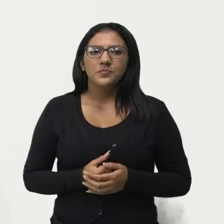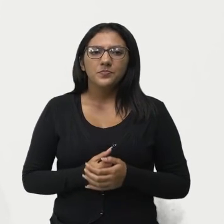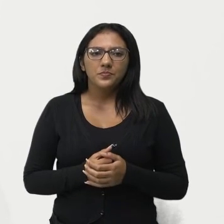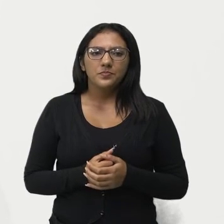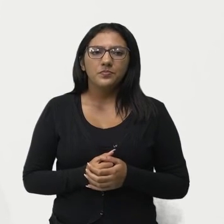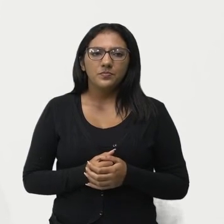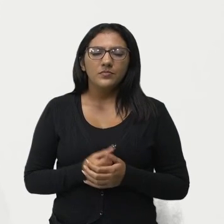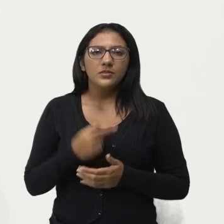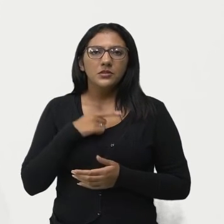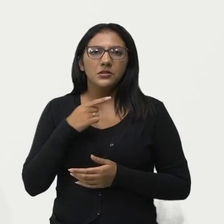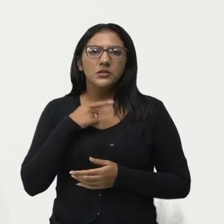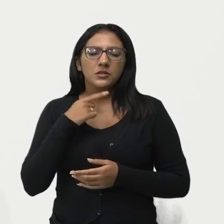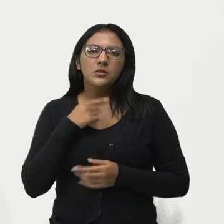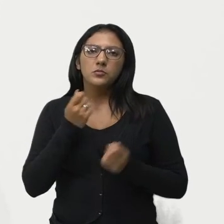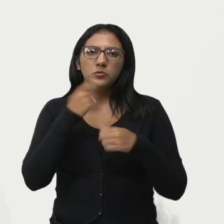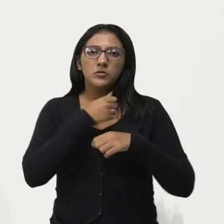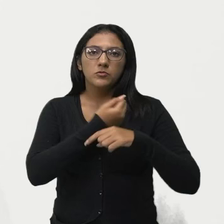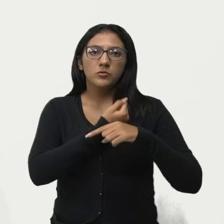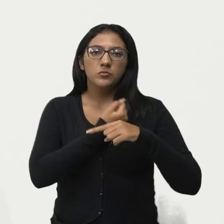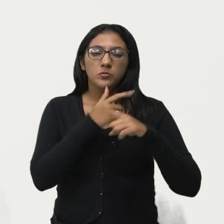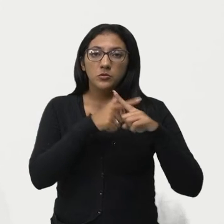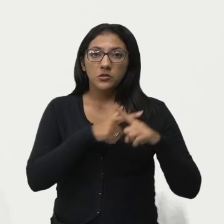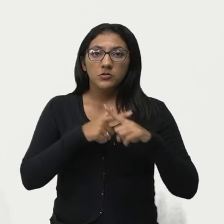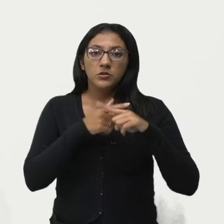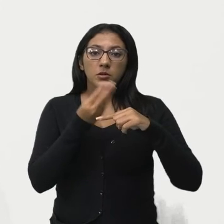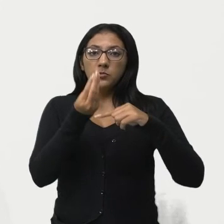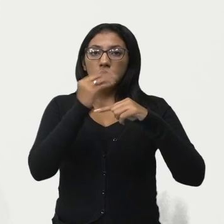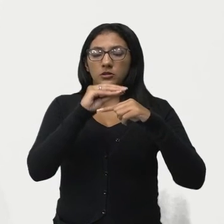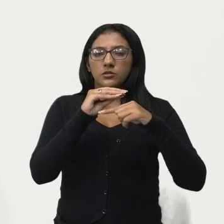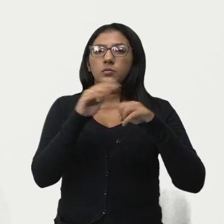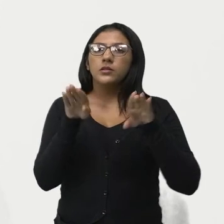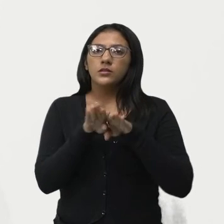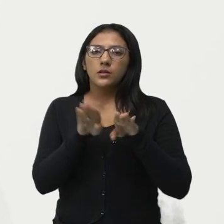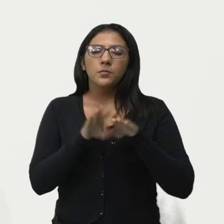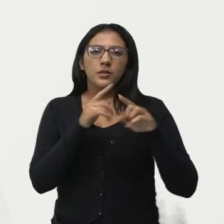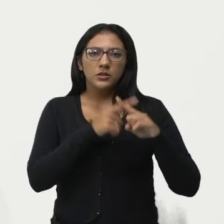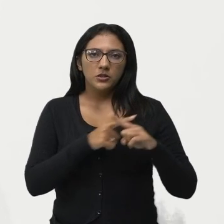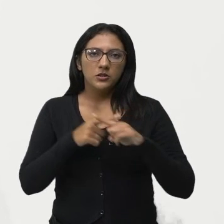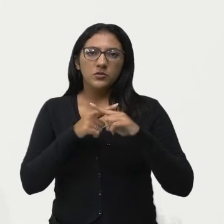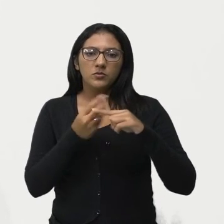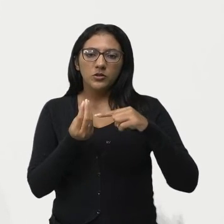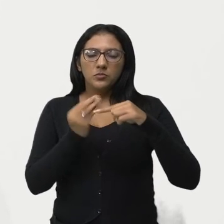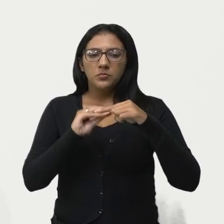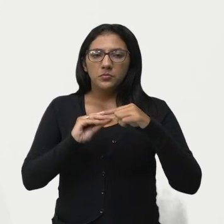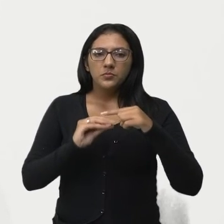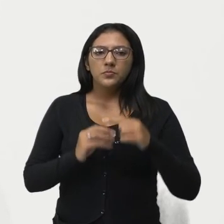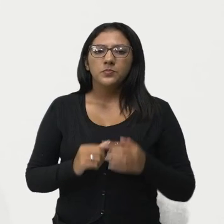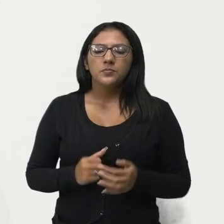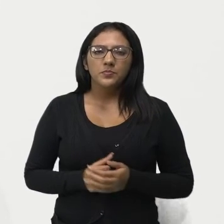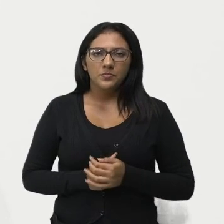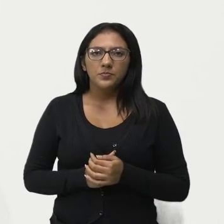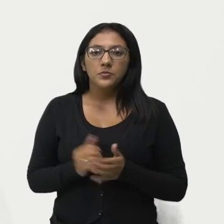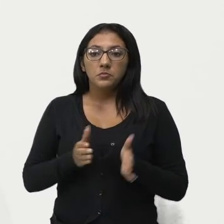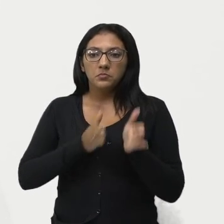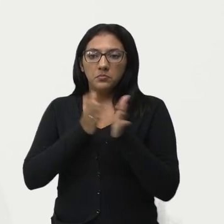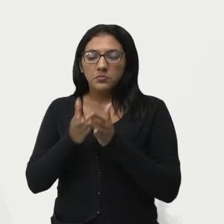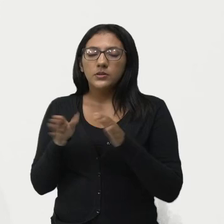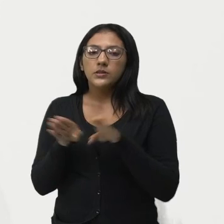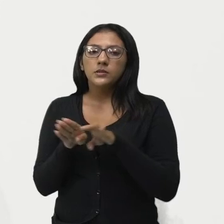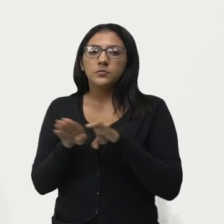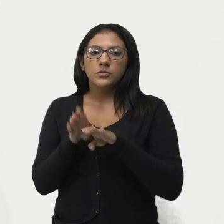1, 1 multiplicado com 3. 24, o denominador dele também é 1. Então, 24 multiplicado